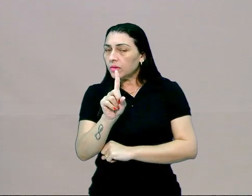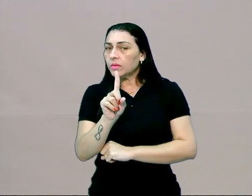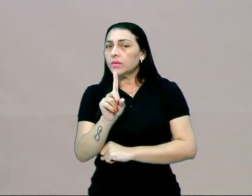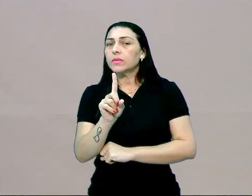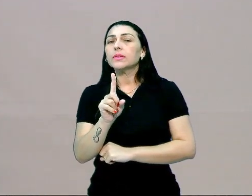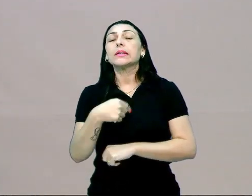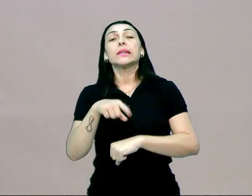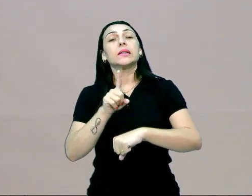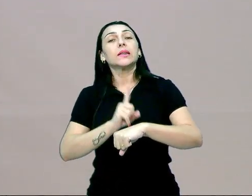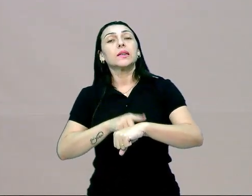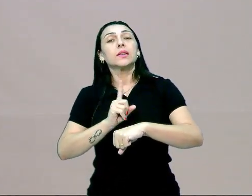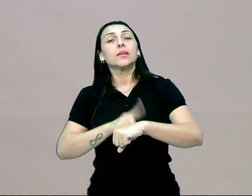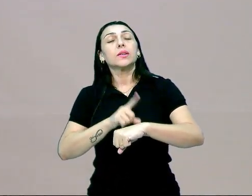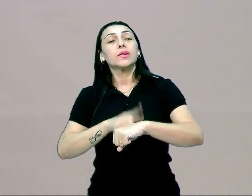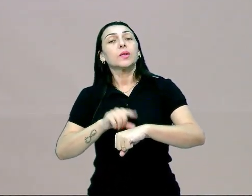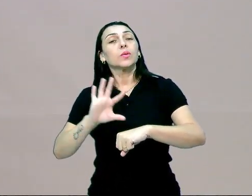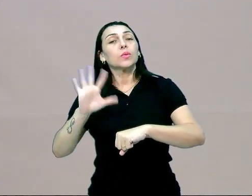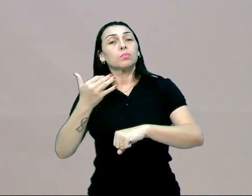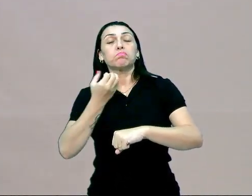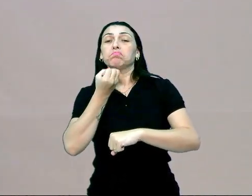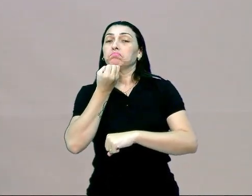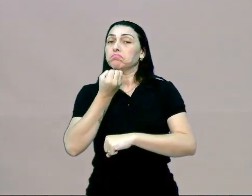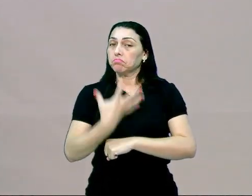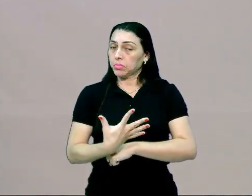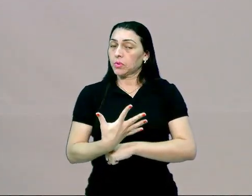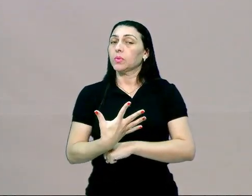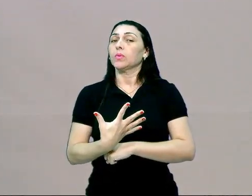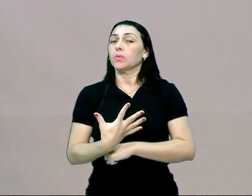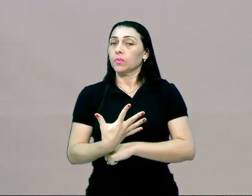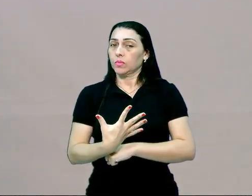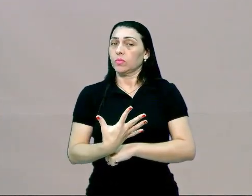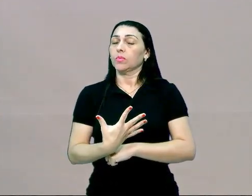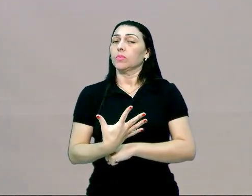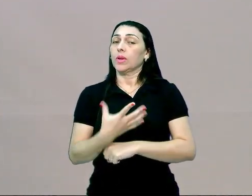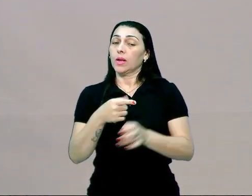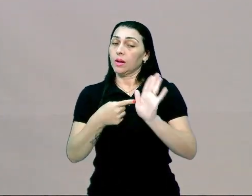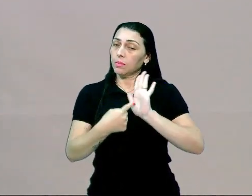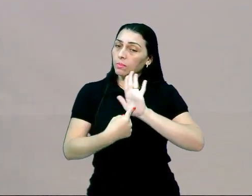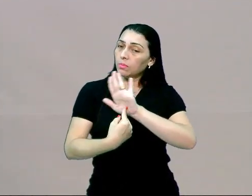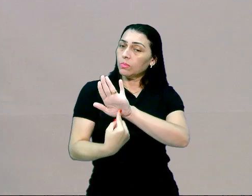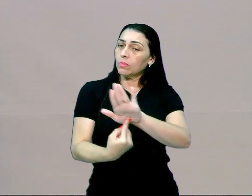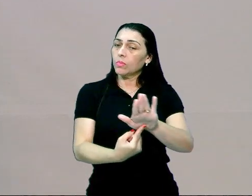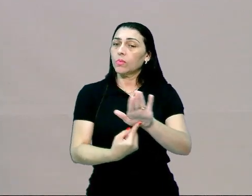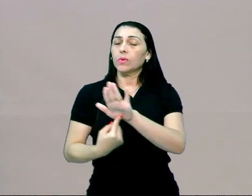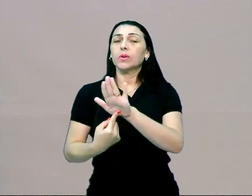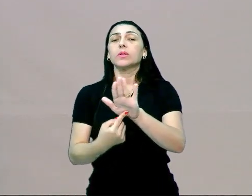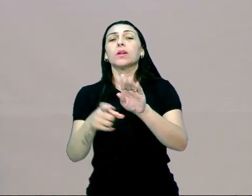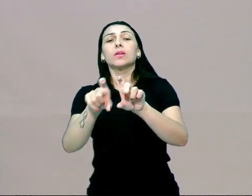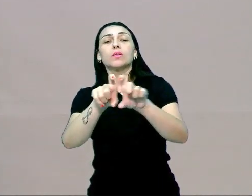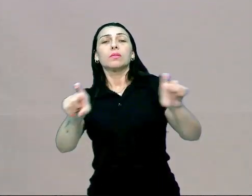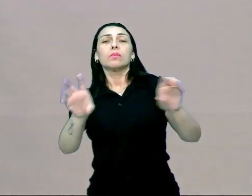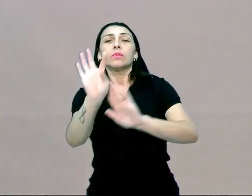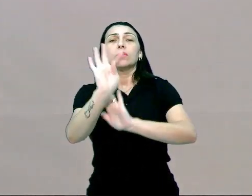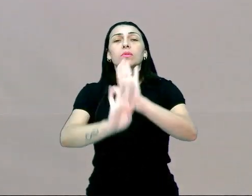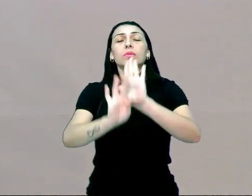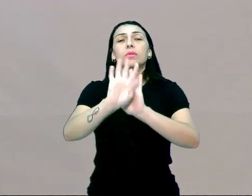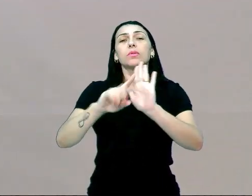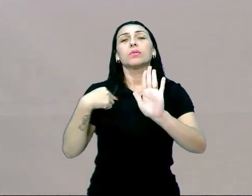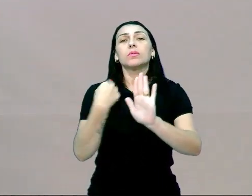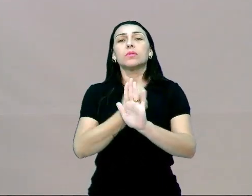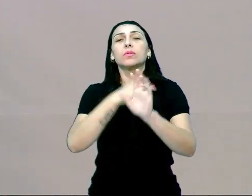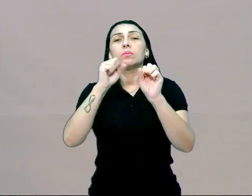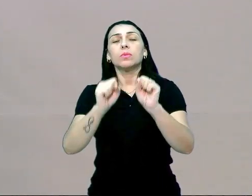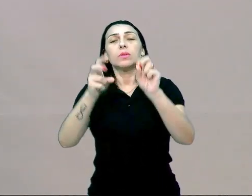Ao mesmo tempo em que esse fato positivo ele é apontado nesse fragmento do texto, nós